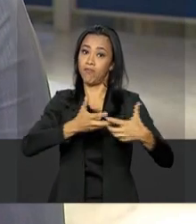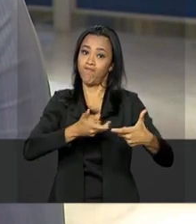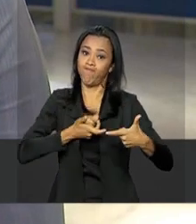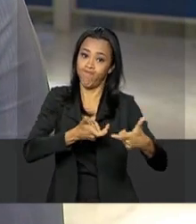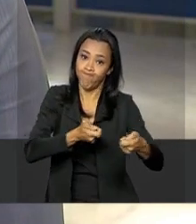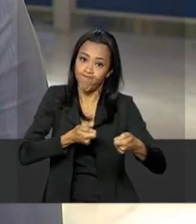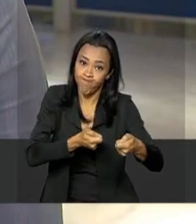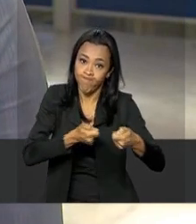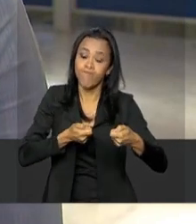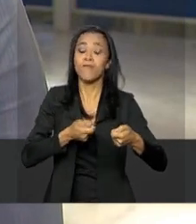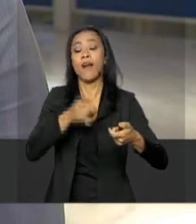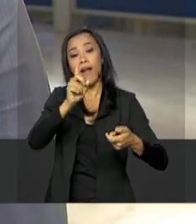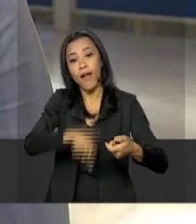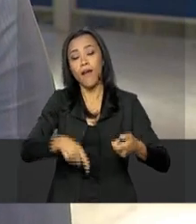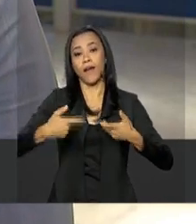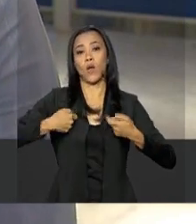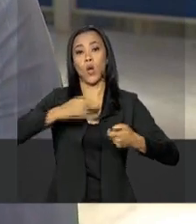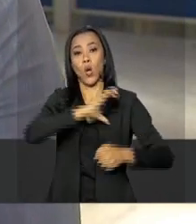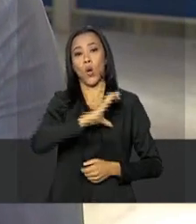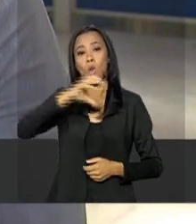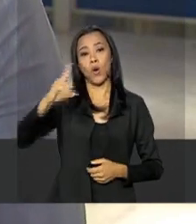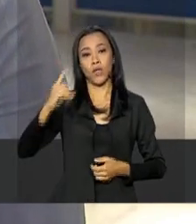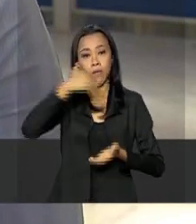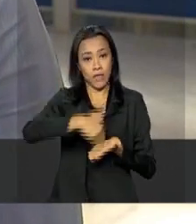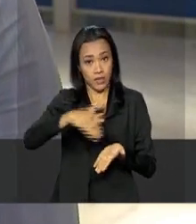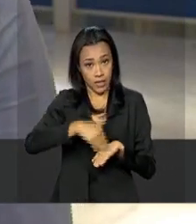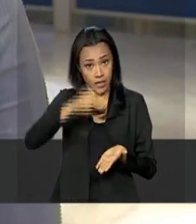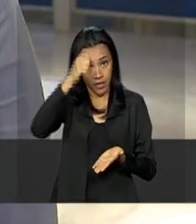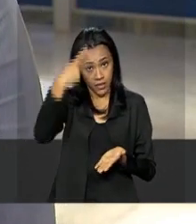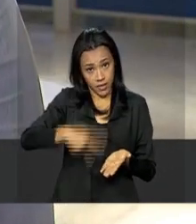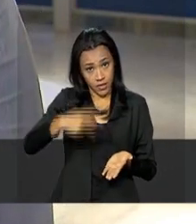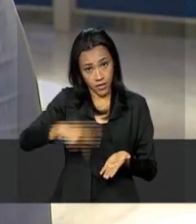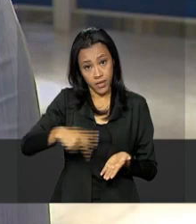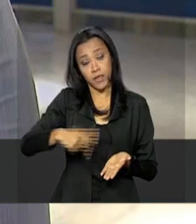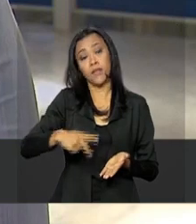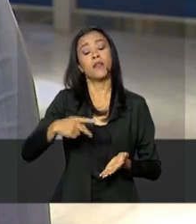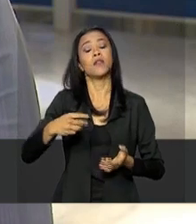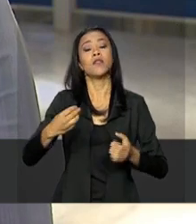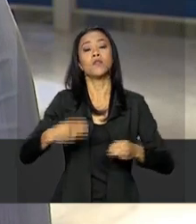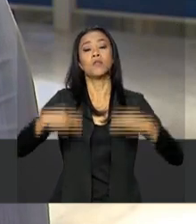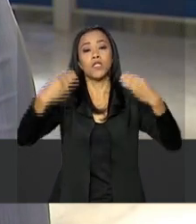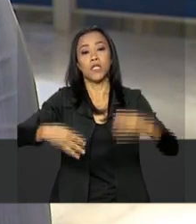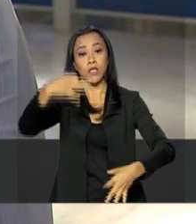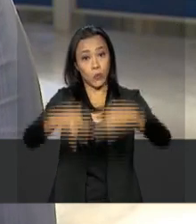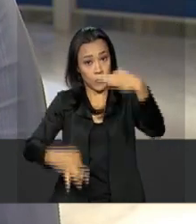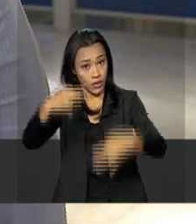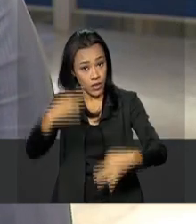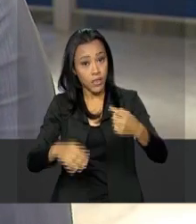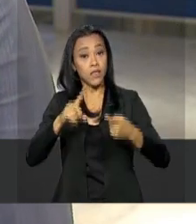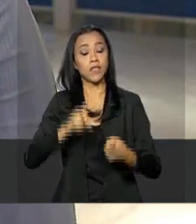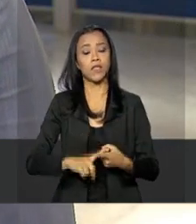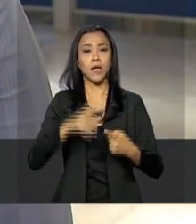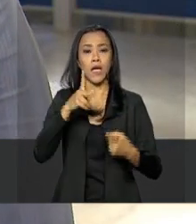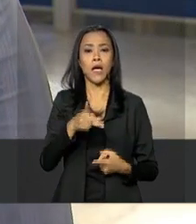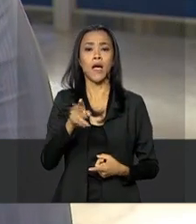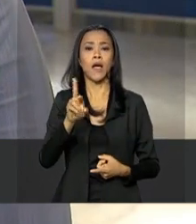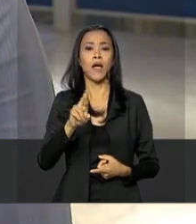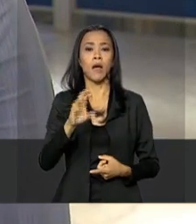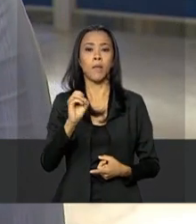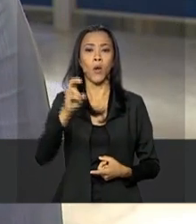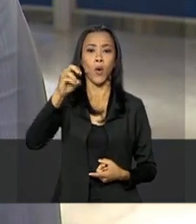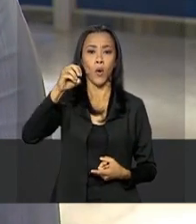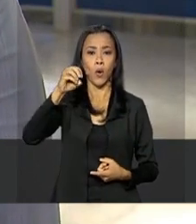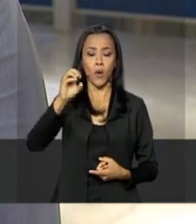A página é monitorada pela Secretaria Nacional do Consumidor, do Ministério da Justiça, pelos PROCONs, pelas